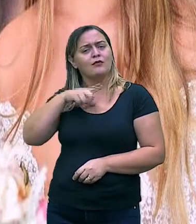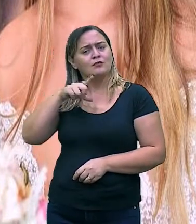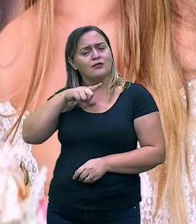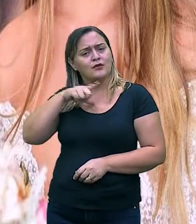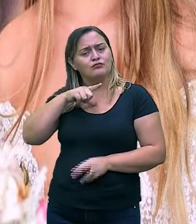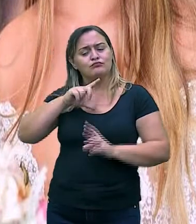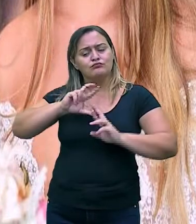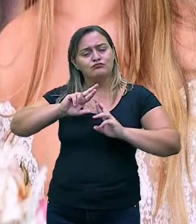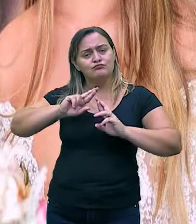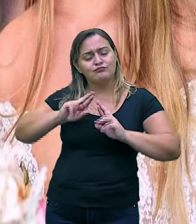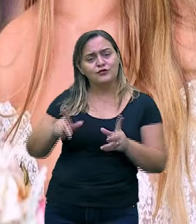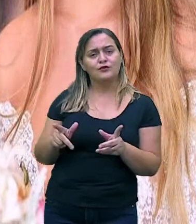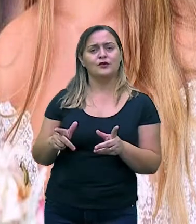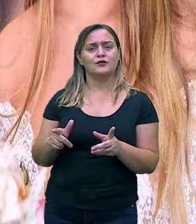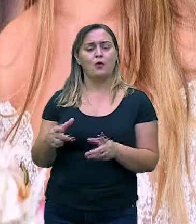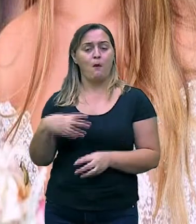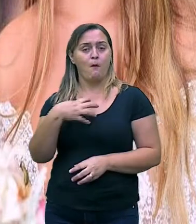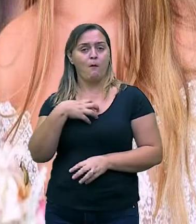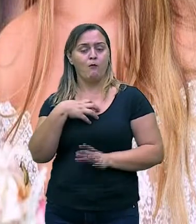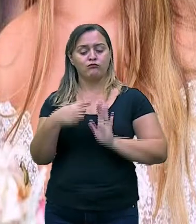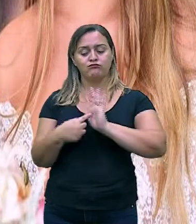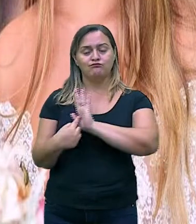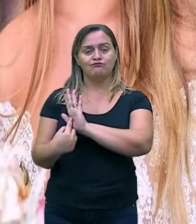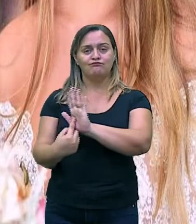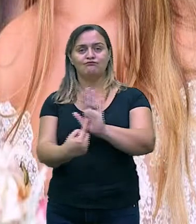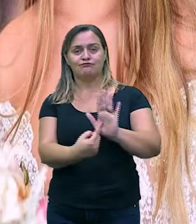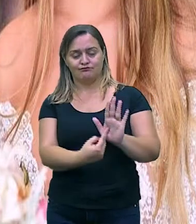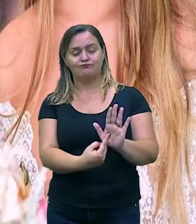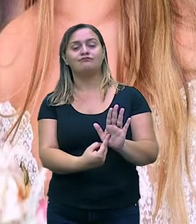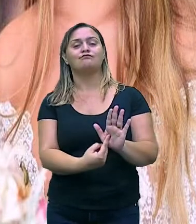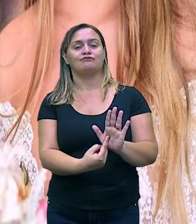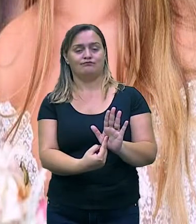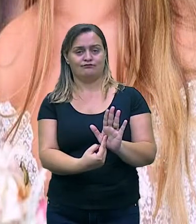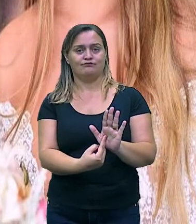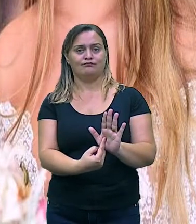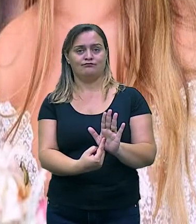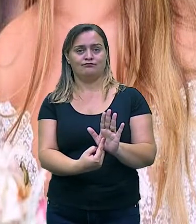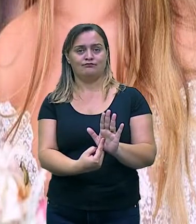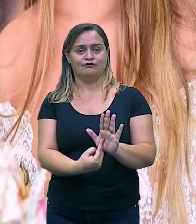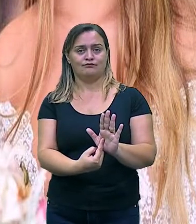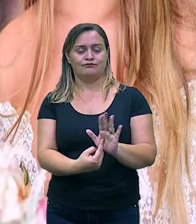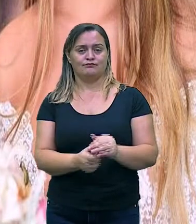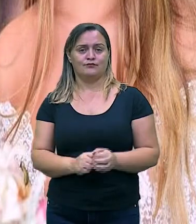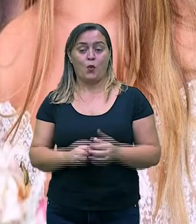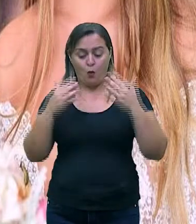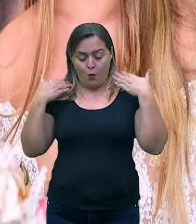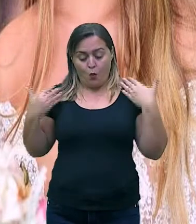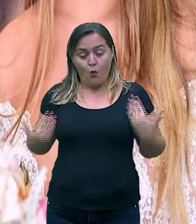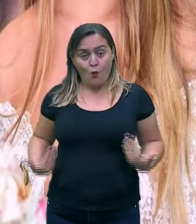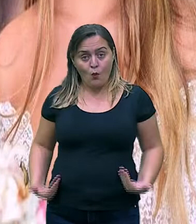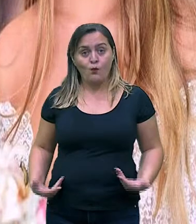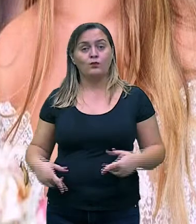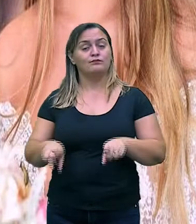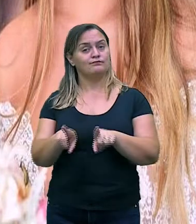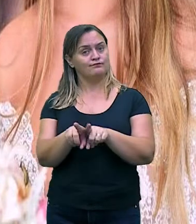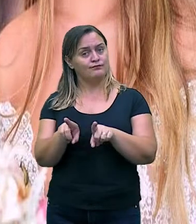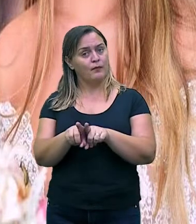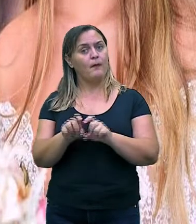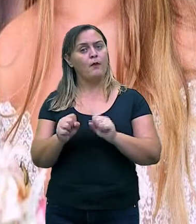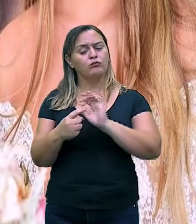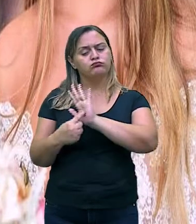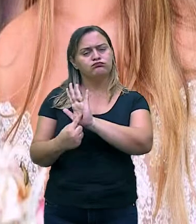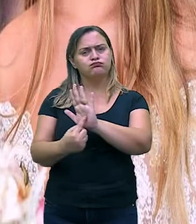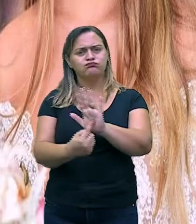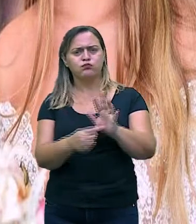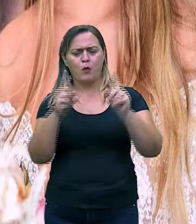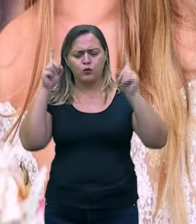expressar. Então ela vem dentro de si mesmo mostrando o quê? O corpo também expressa, mostra-se.